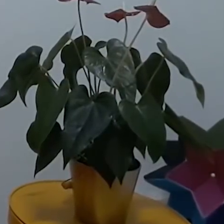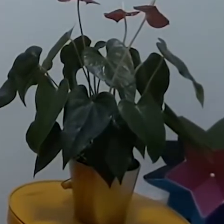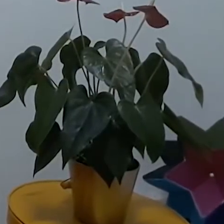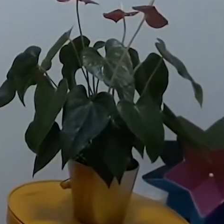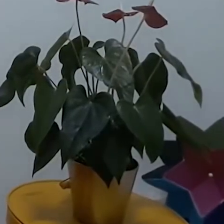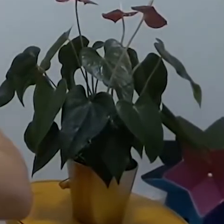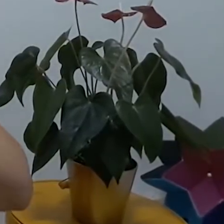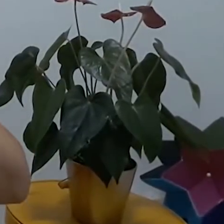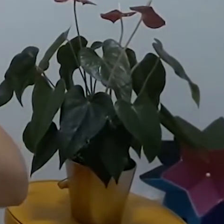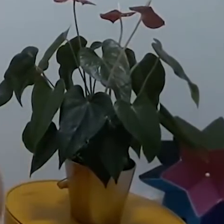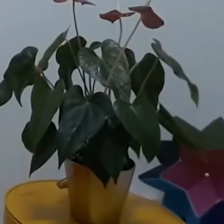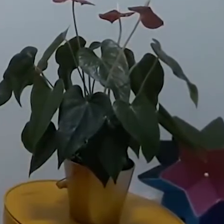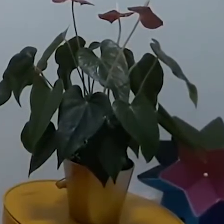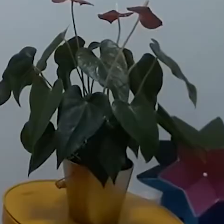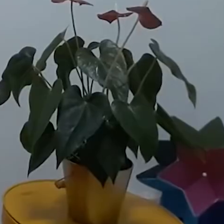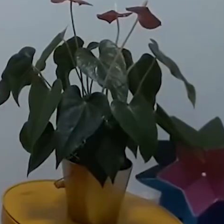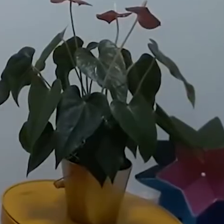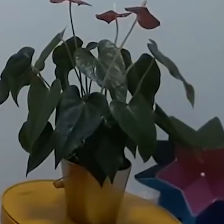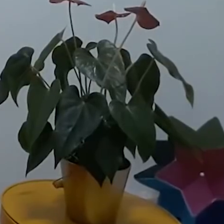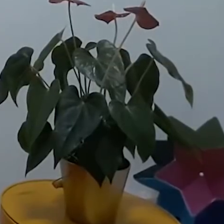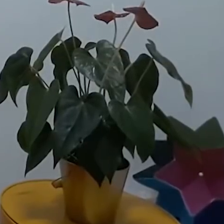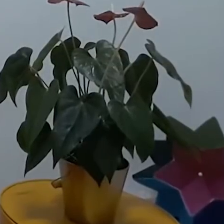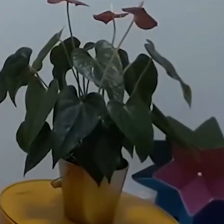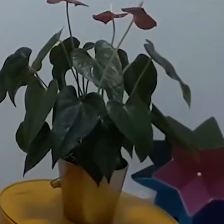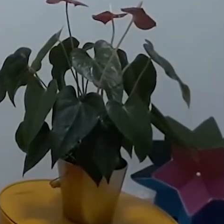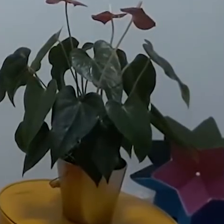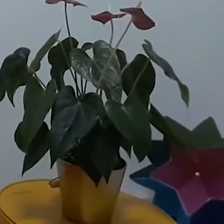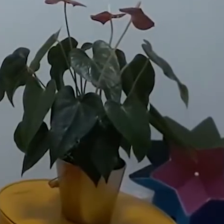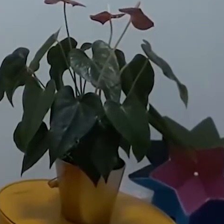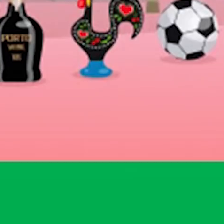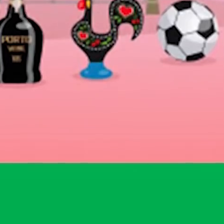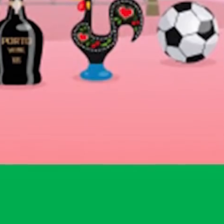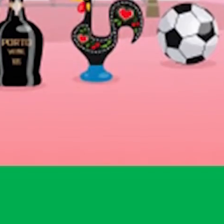Você conhece Portugal? Conhece? Olha só.